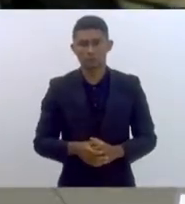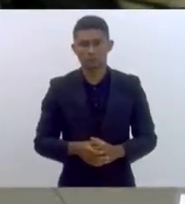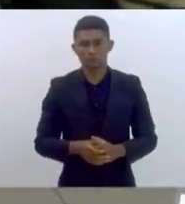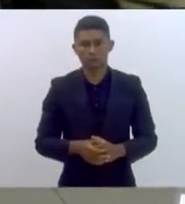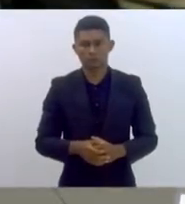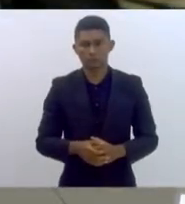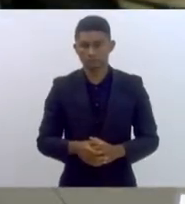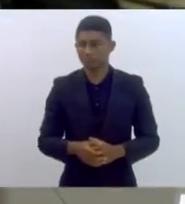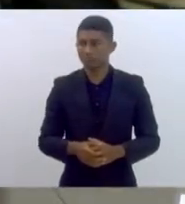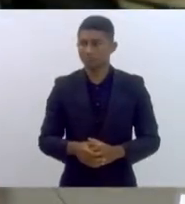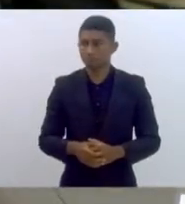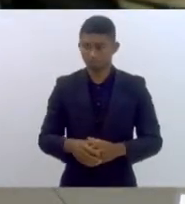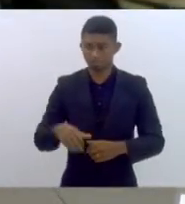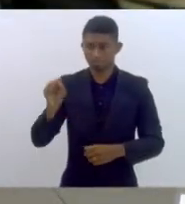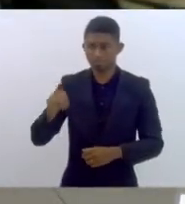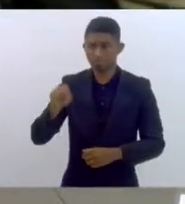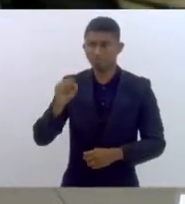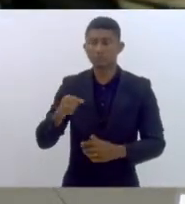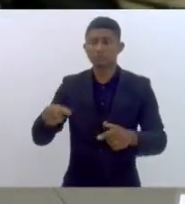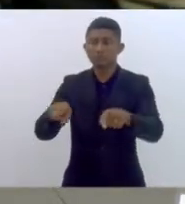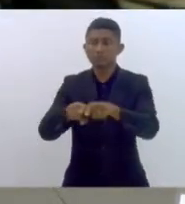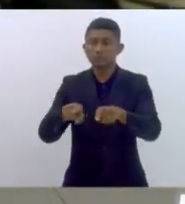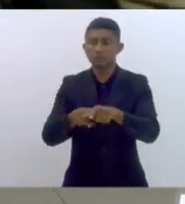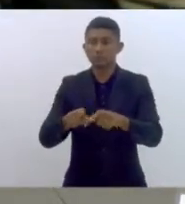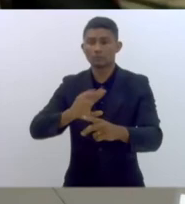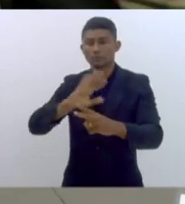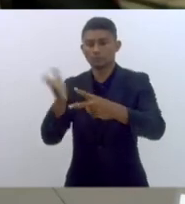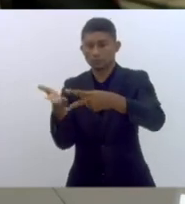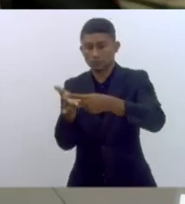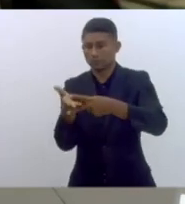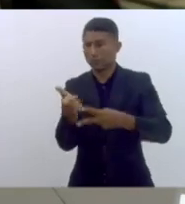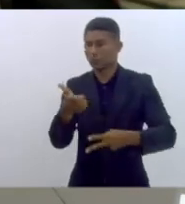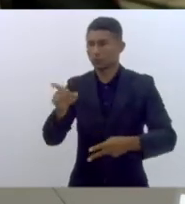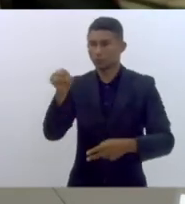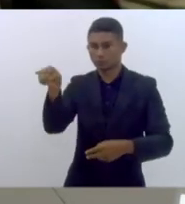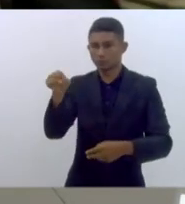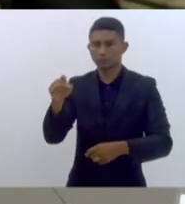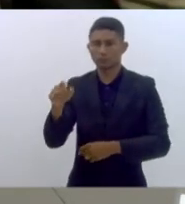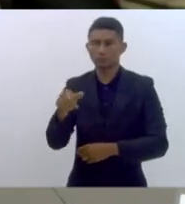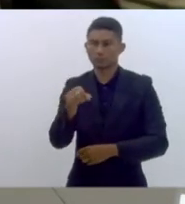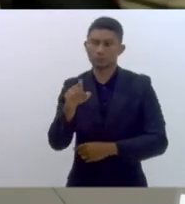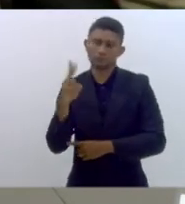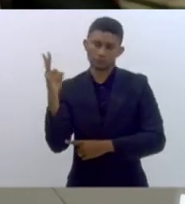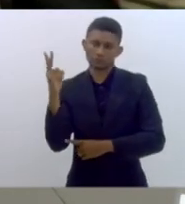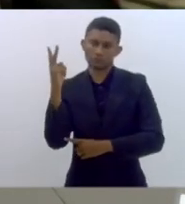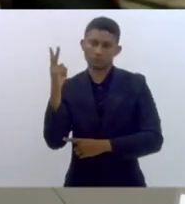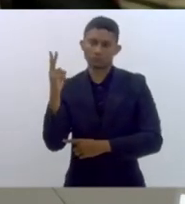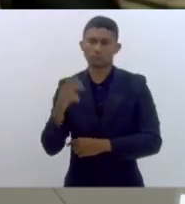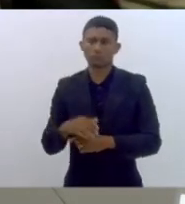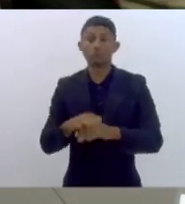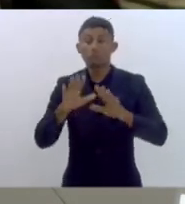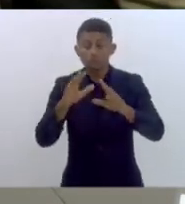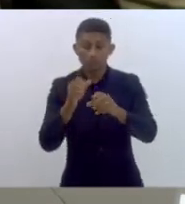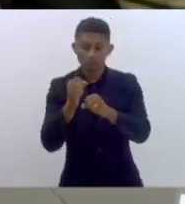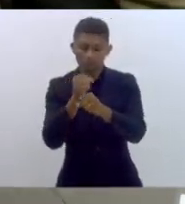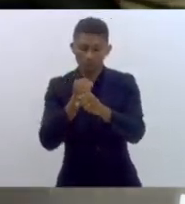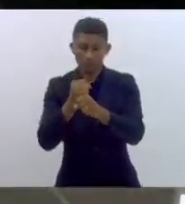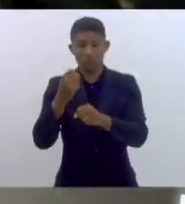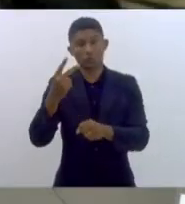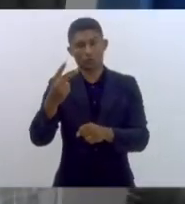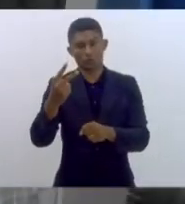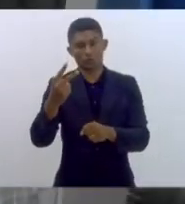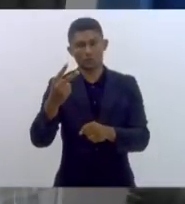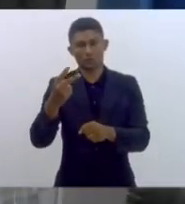sim. Junto a ele, nós vamos somar uma outra parcela, cujo valor vocês vão... Não, mas é em dois anos. Essa